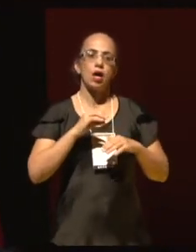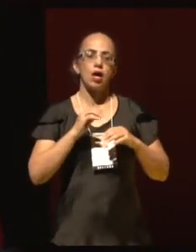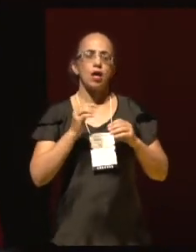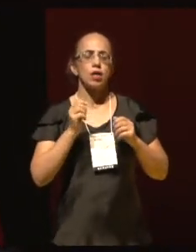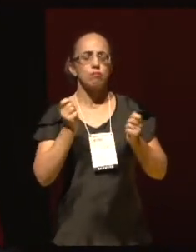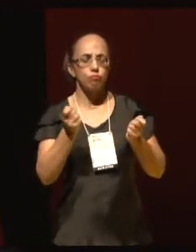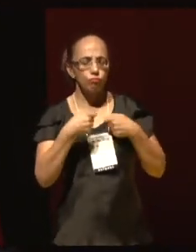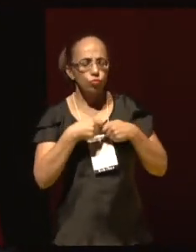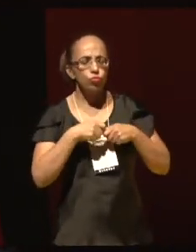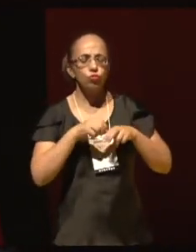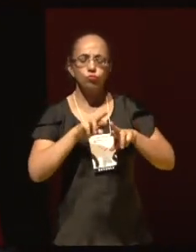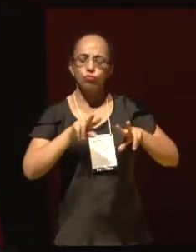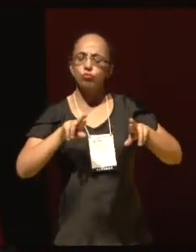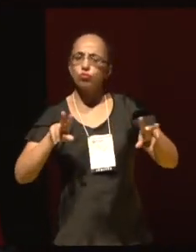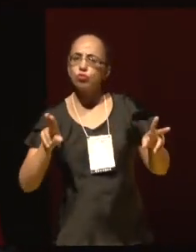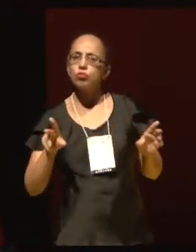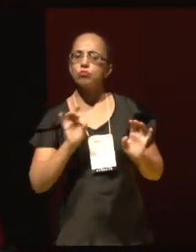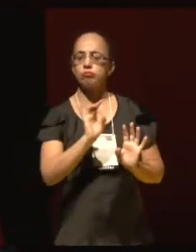das crianças.